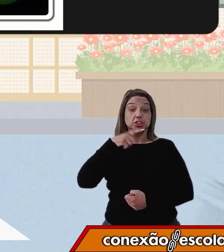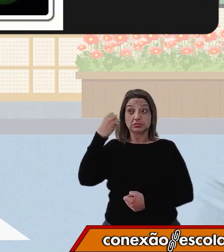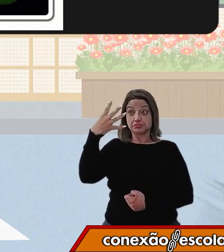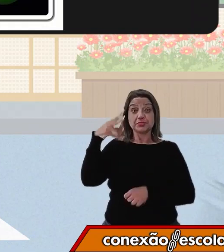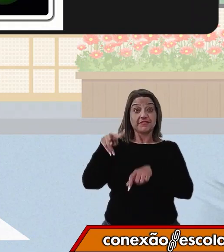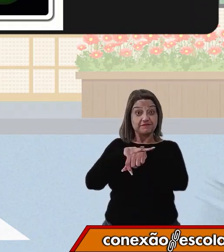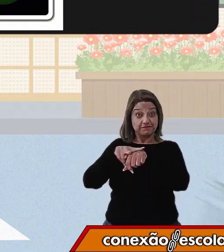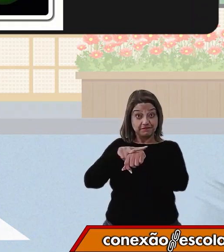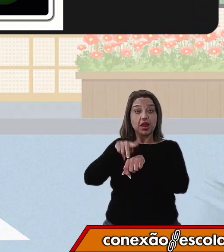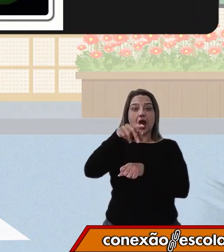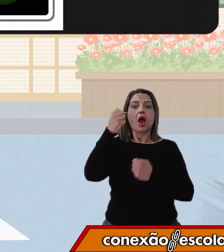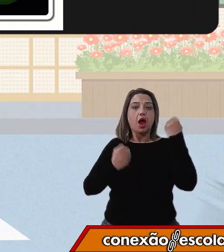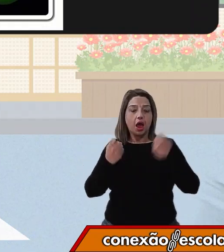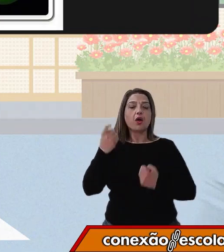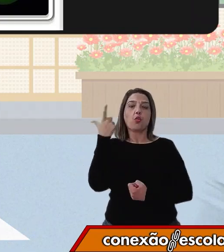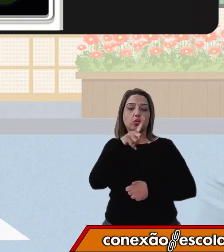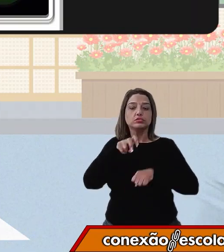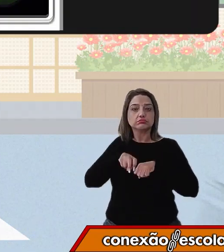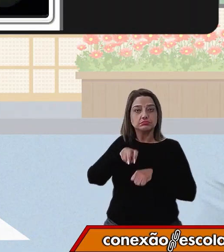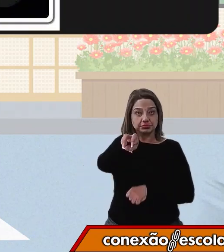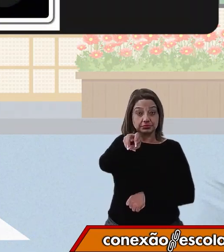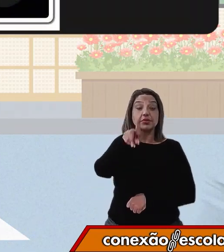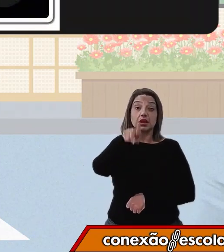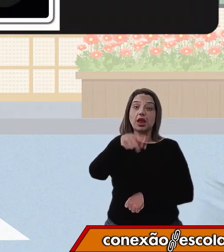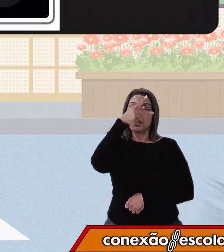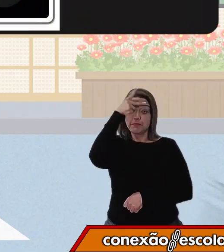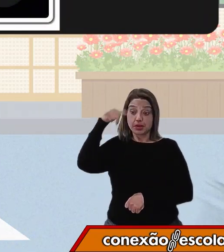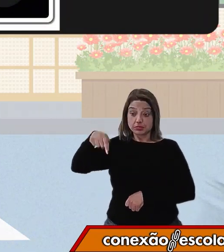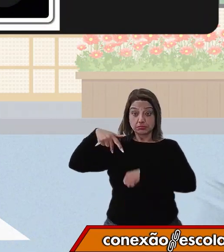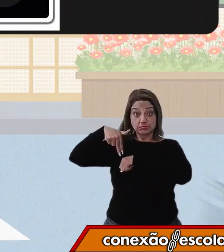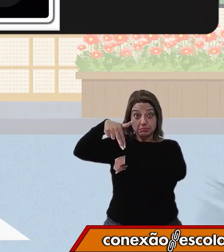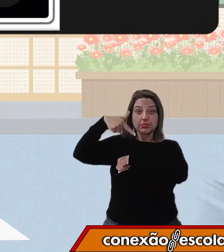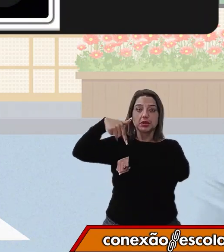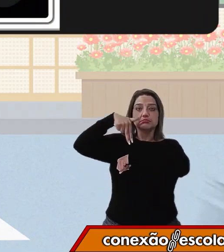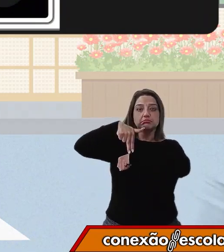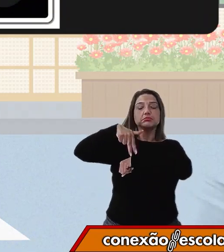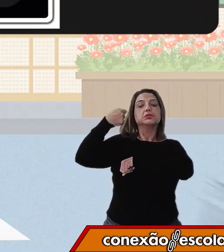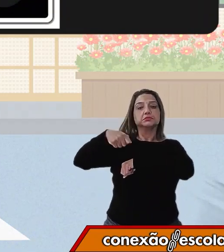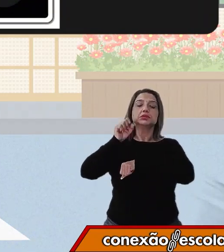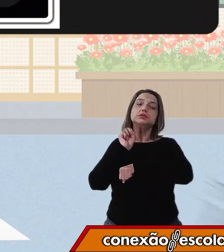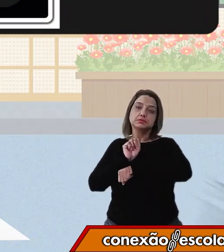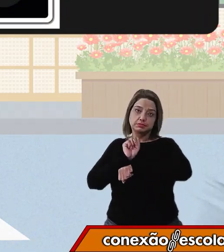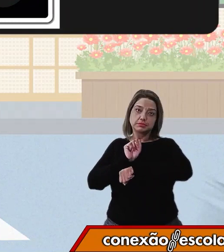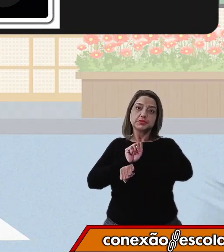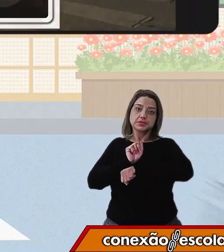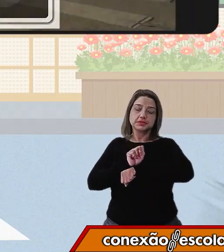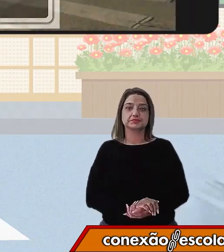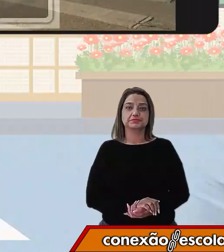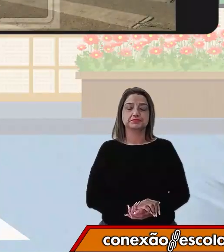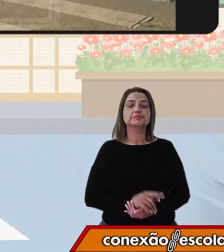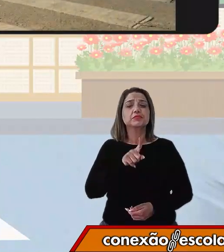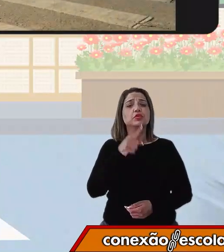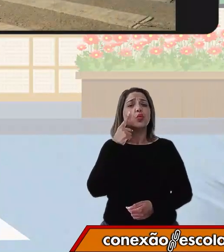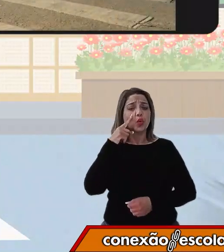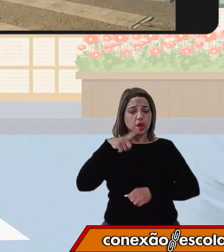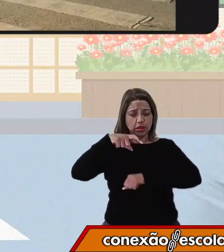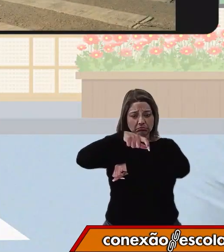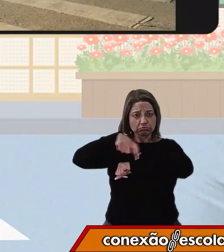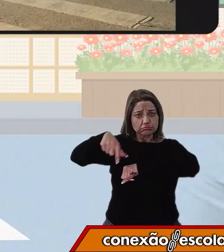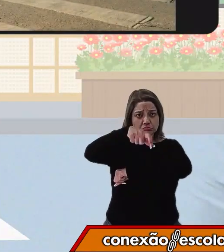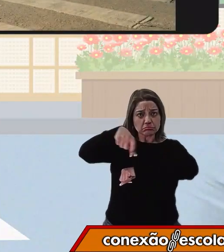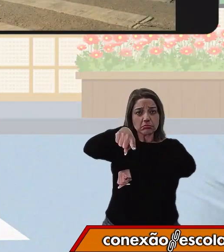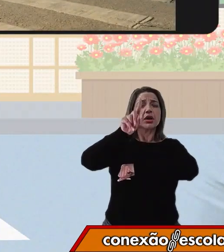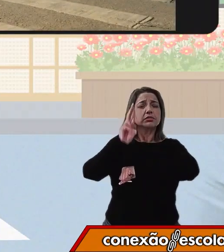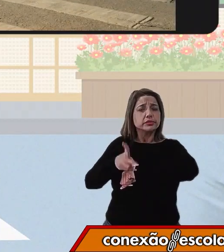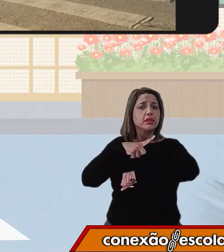está verde são os veículos que tem a vez logo você pedestre terá que esperar mas nem sempre